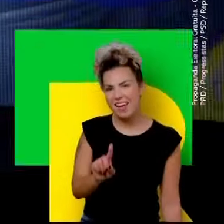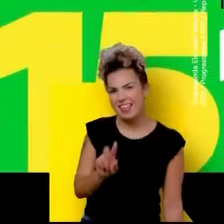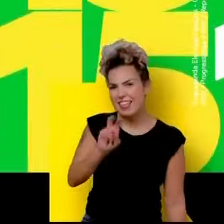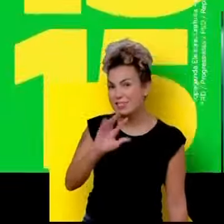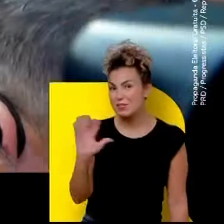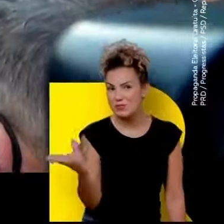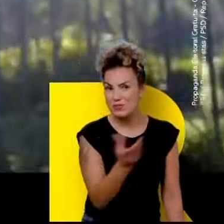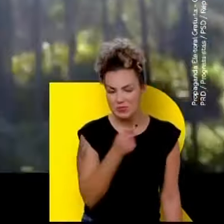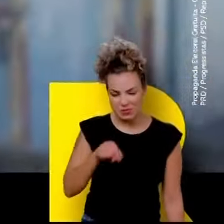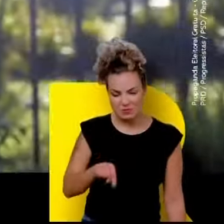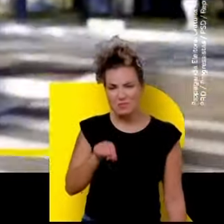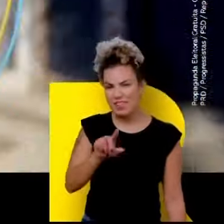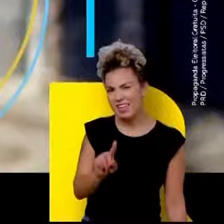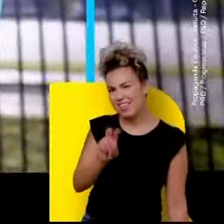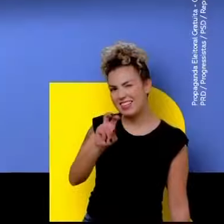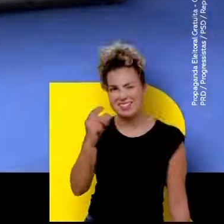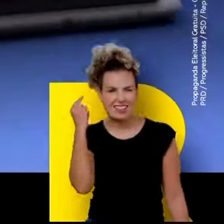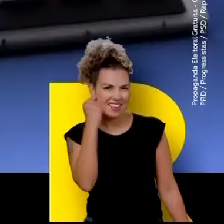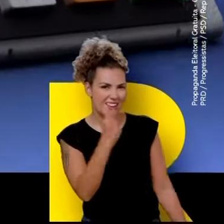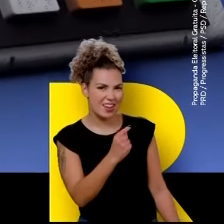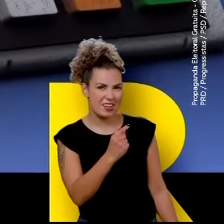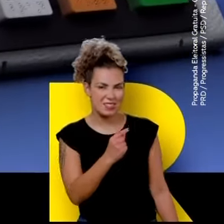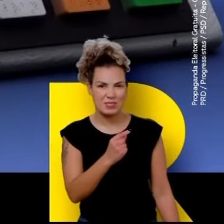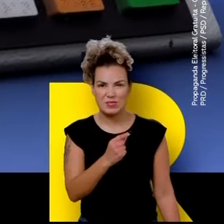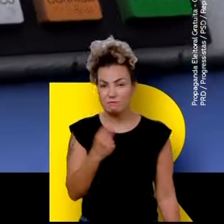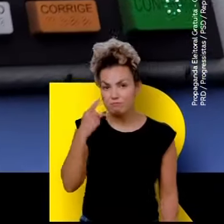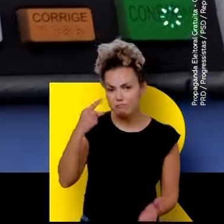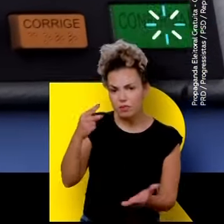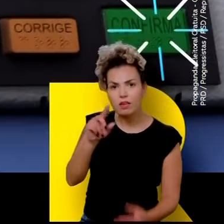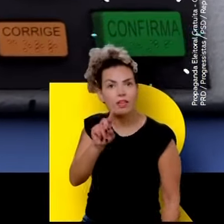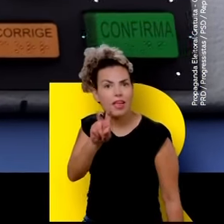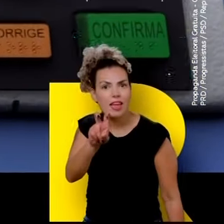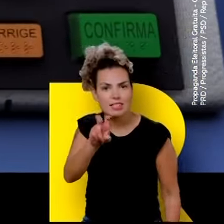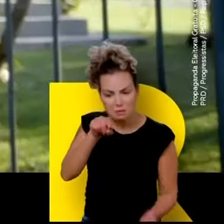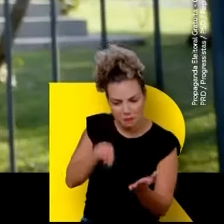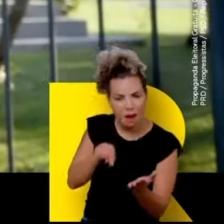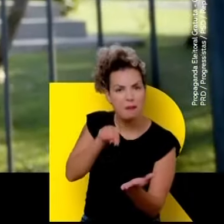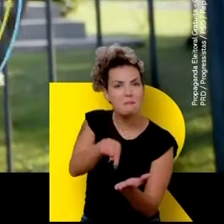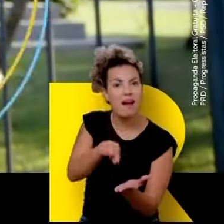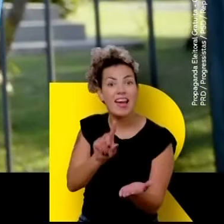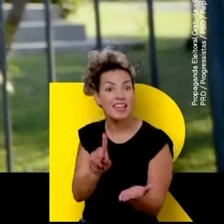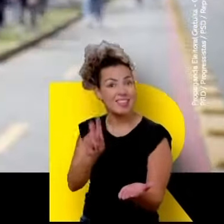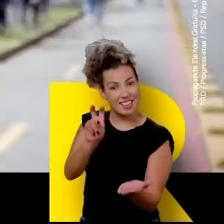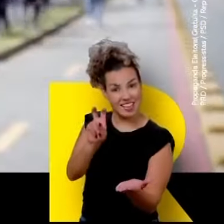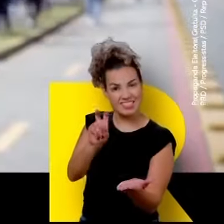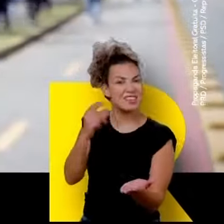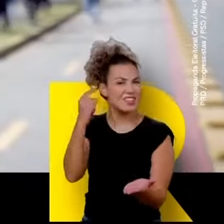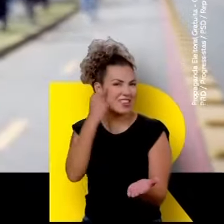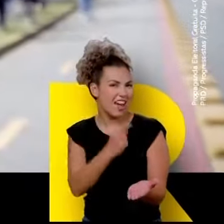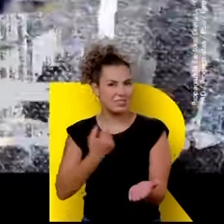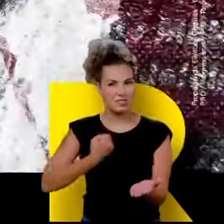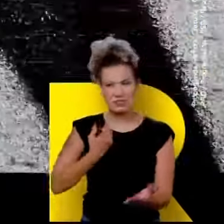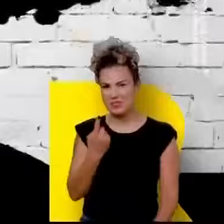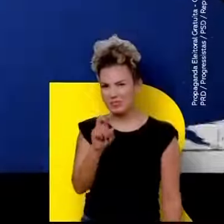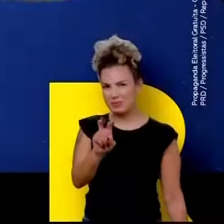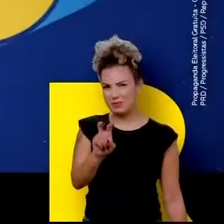e confirma. Todo mundo é 15, porque Ricardo é 15. É 15! É